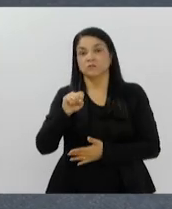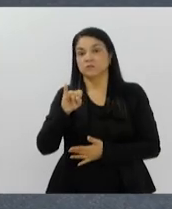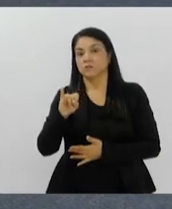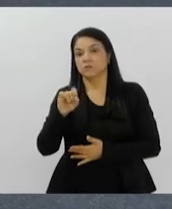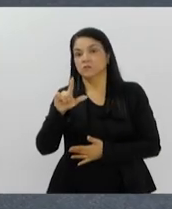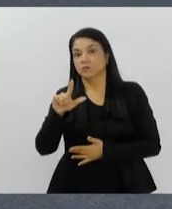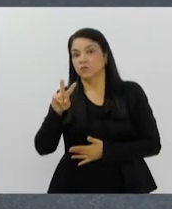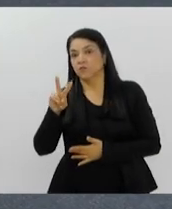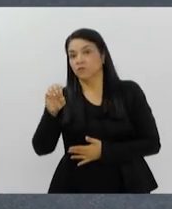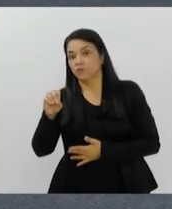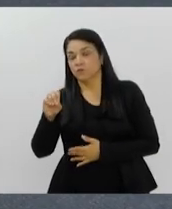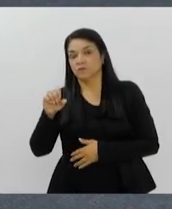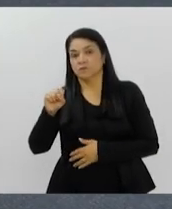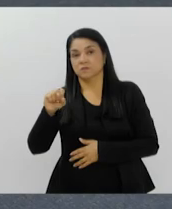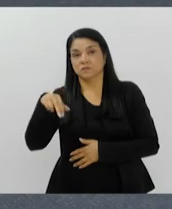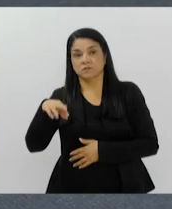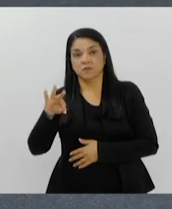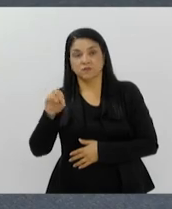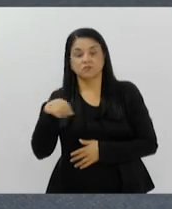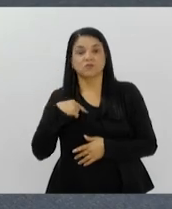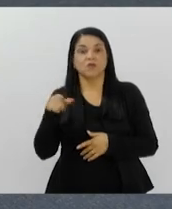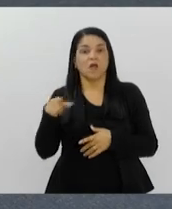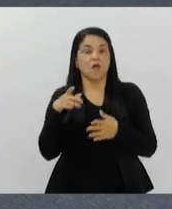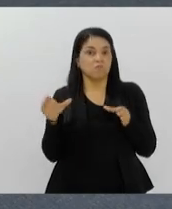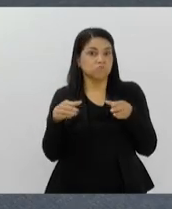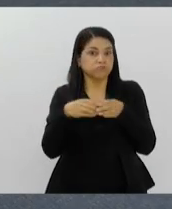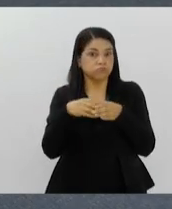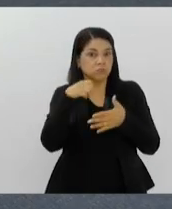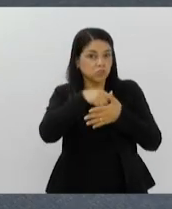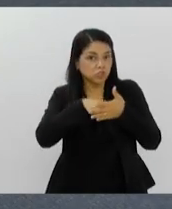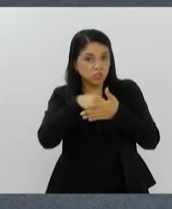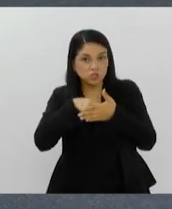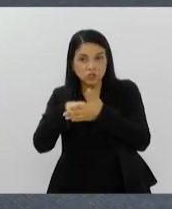em mobilização, está em luta. A deputada Marta Rocha fez um